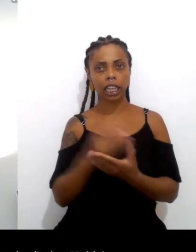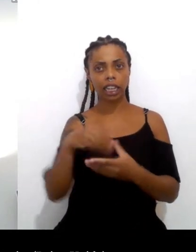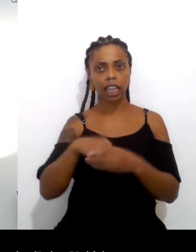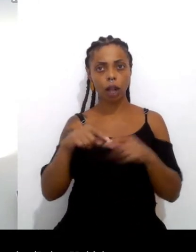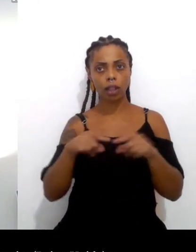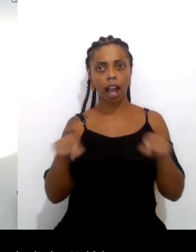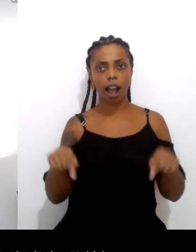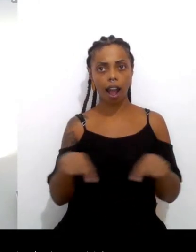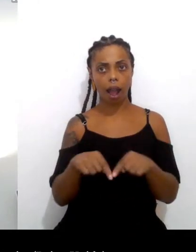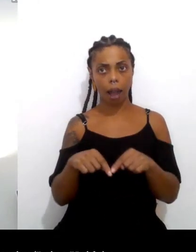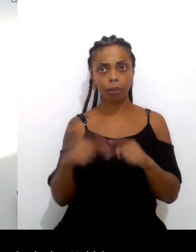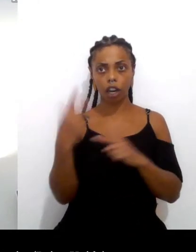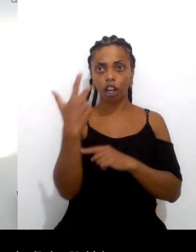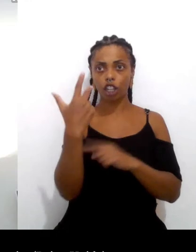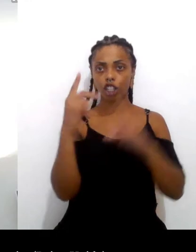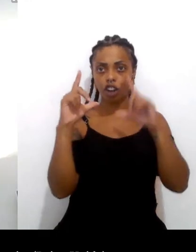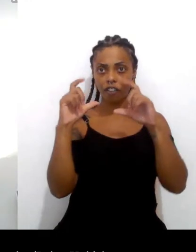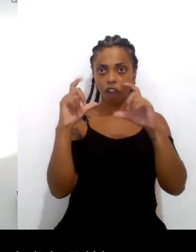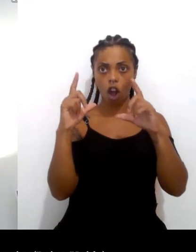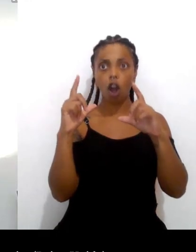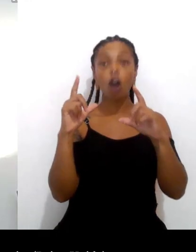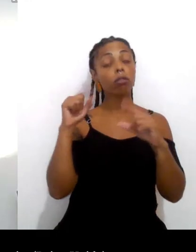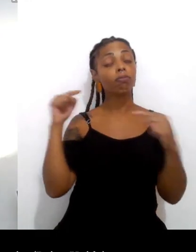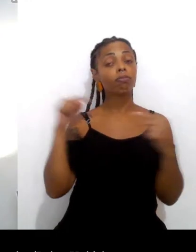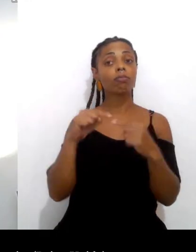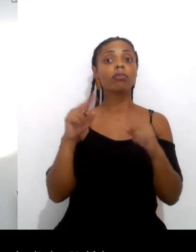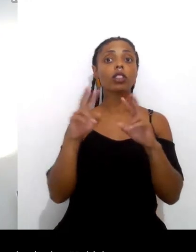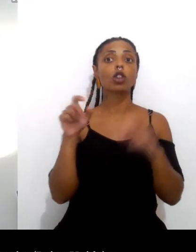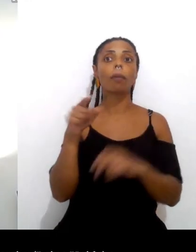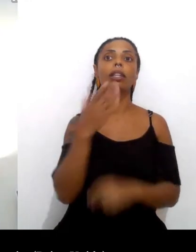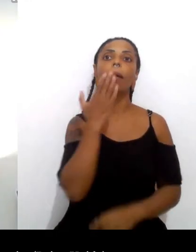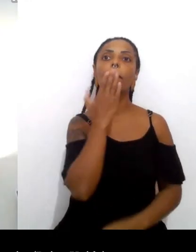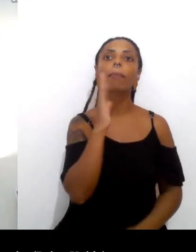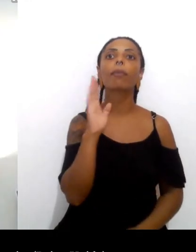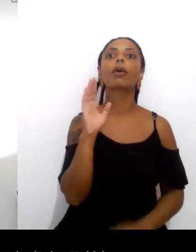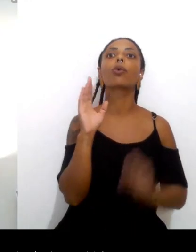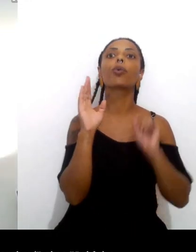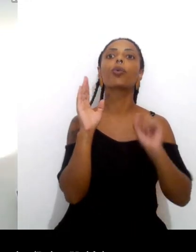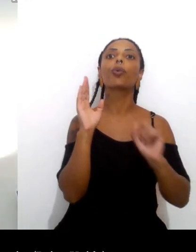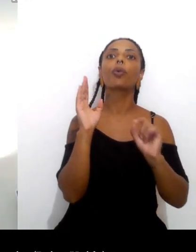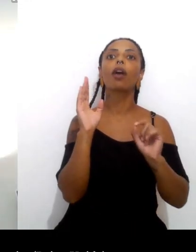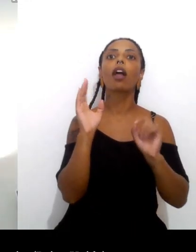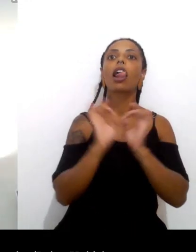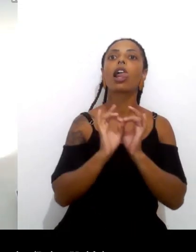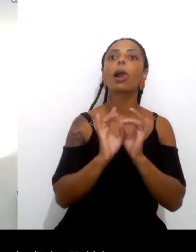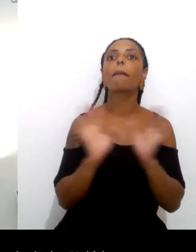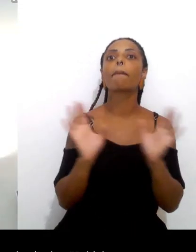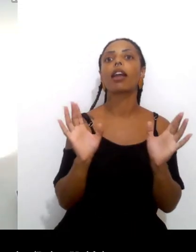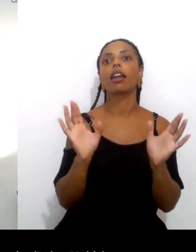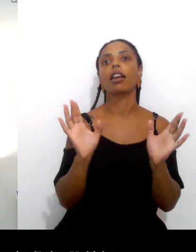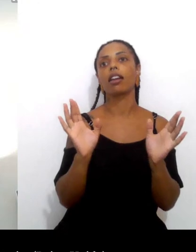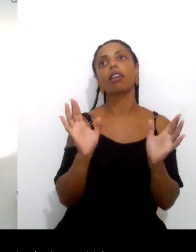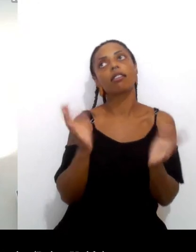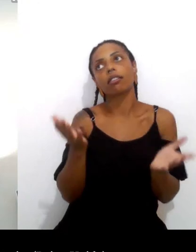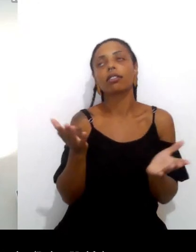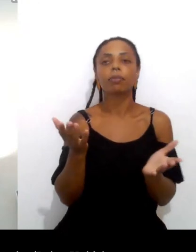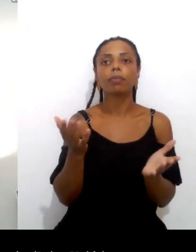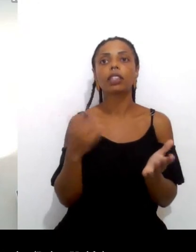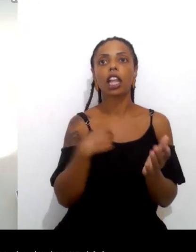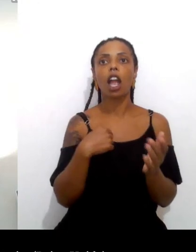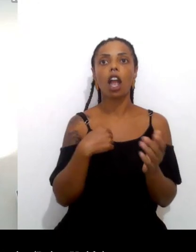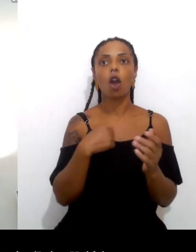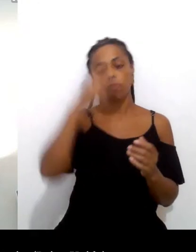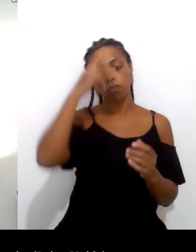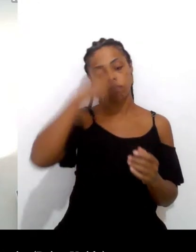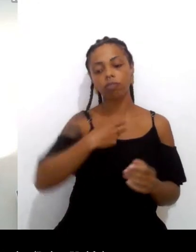automática isso se refere a essa promessa de liberação né de alguma forma quer dizer eu tiro a minha própria